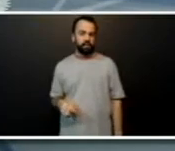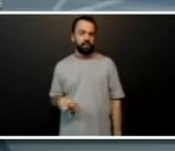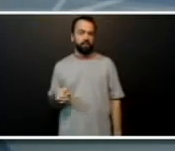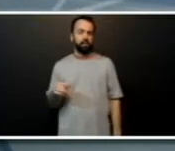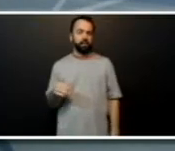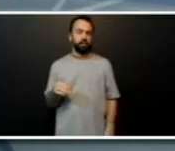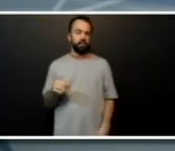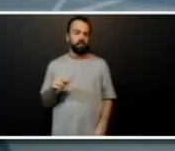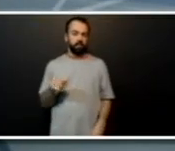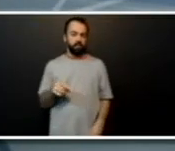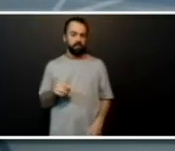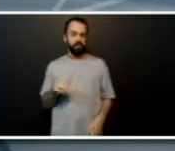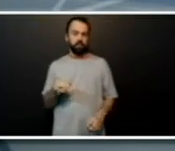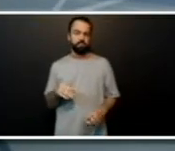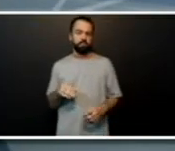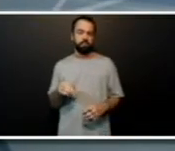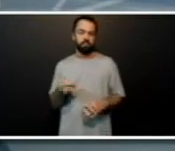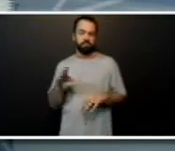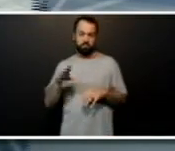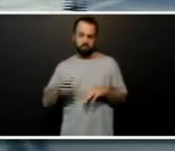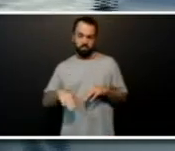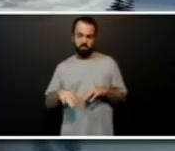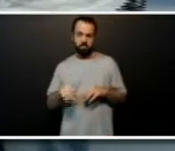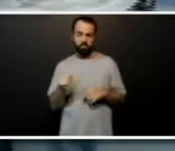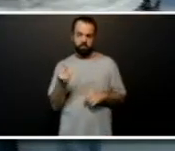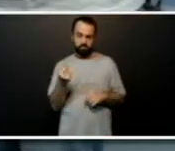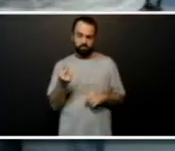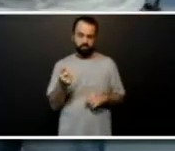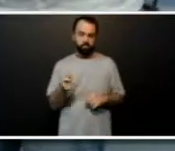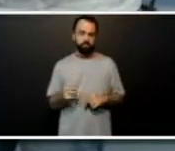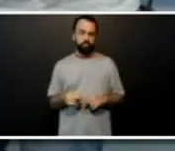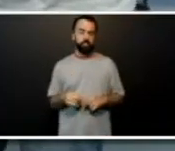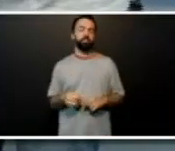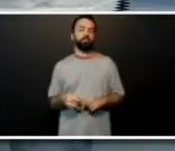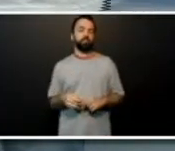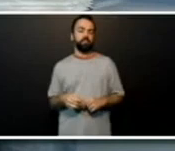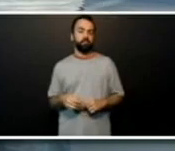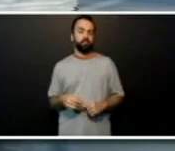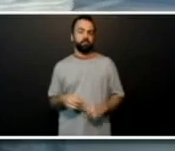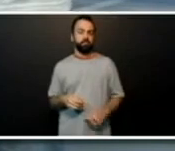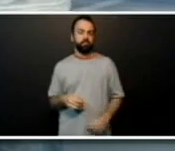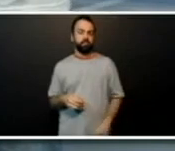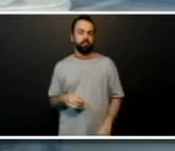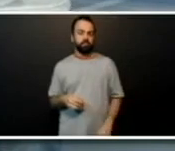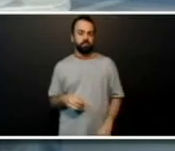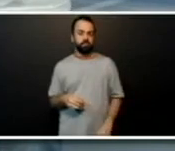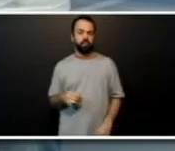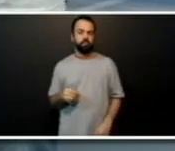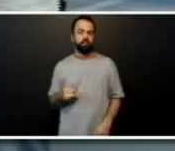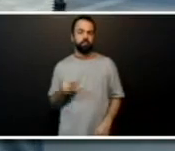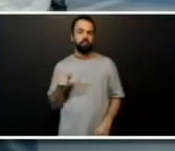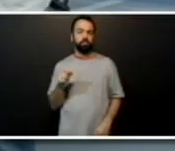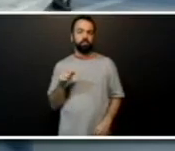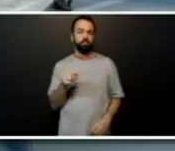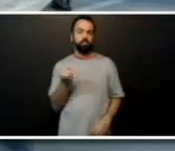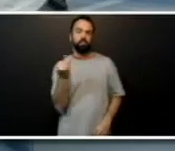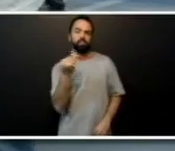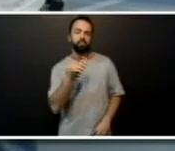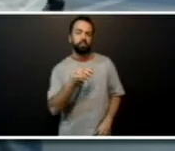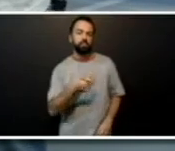saldo negativo. Ou seja, quanto me falta